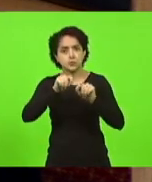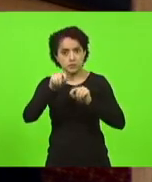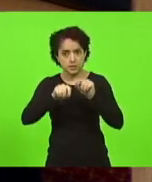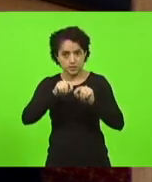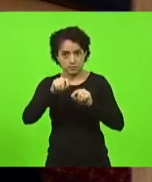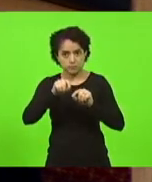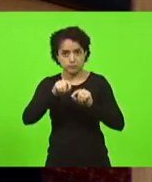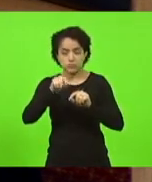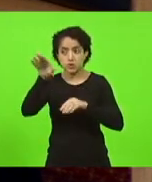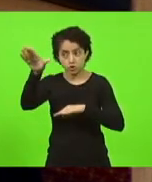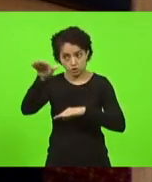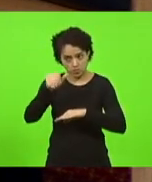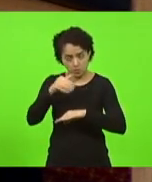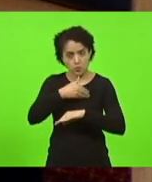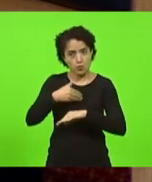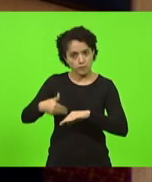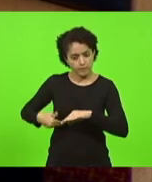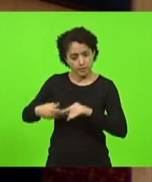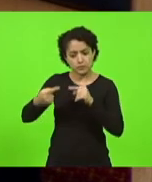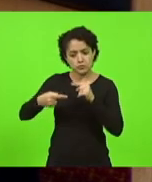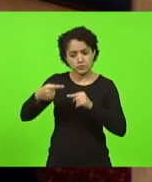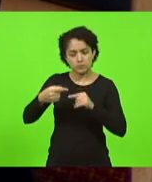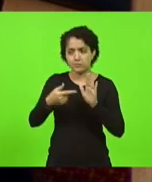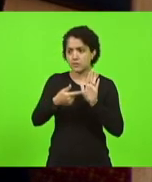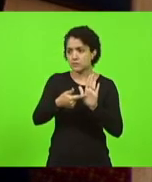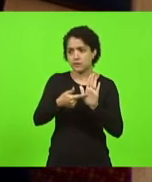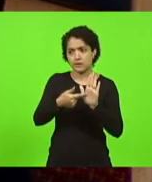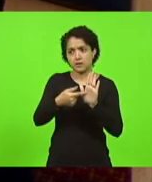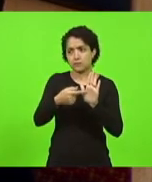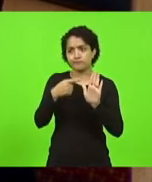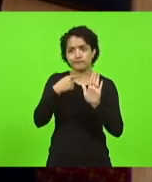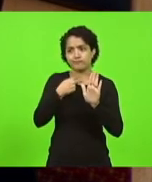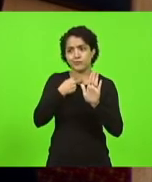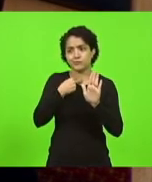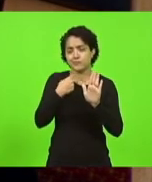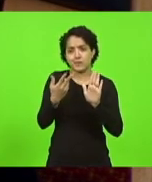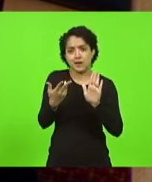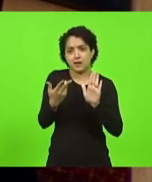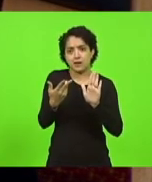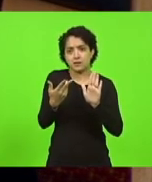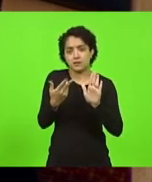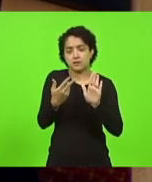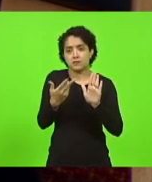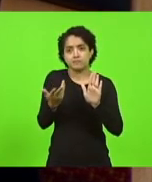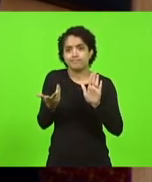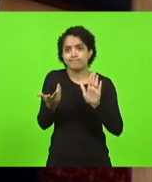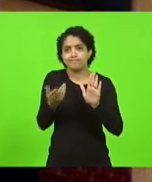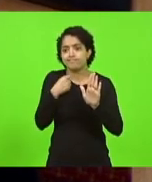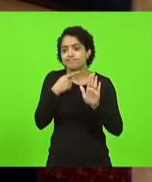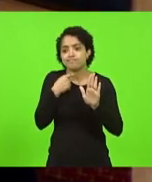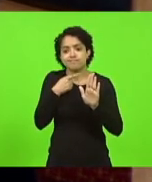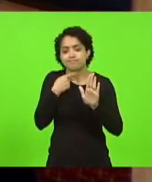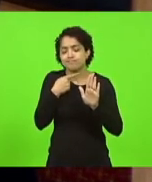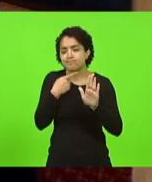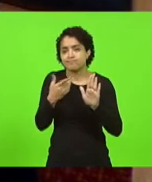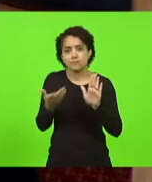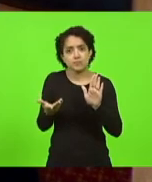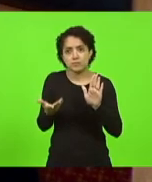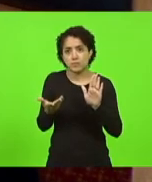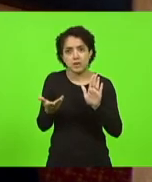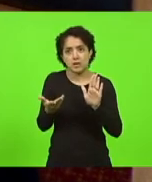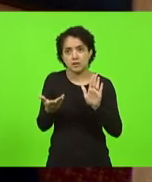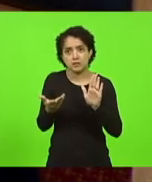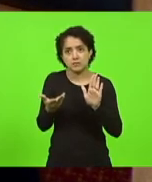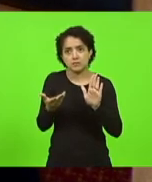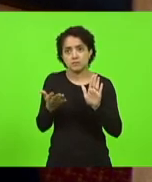Chamou o governo para discussão. Isso aqui é impraticável. É impraticável. Nós não vamos ter ganho real nenhum para os funcionários, nós